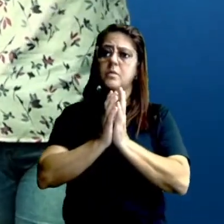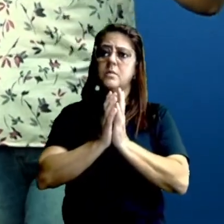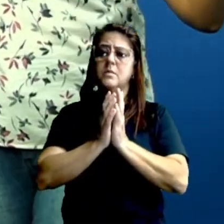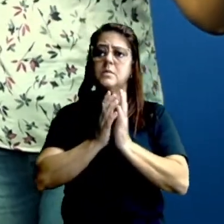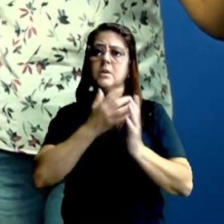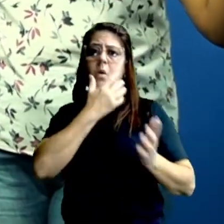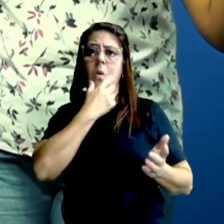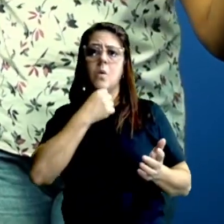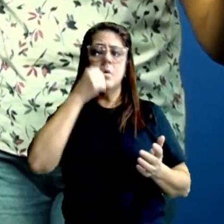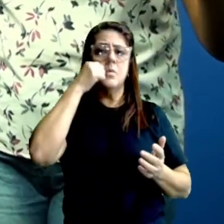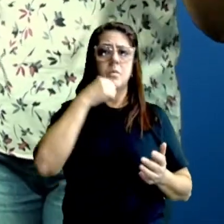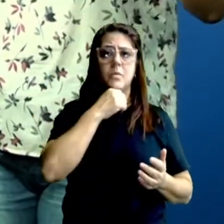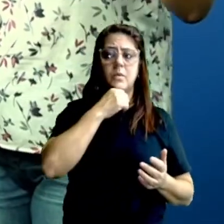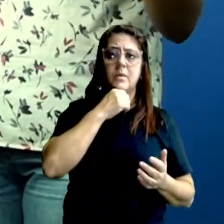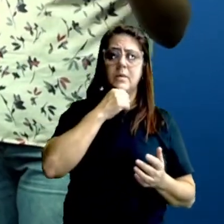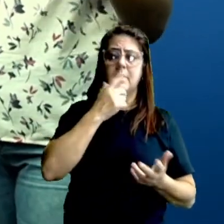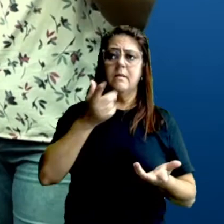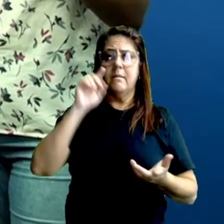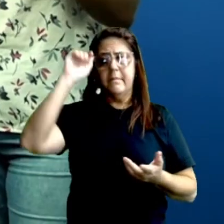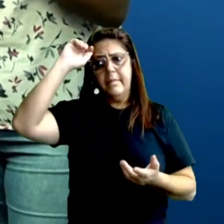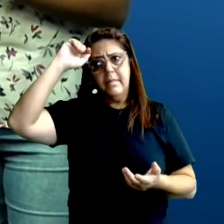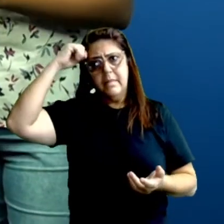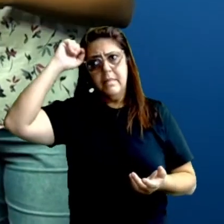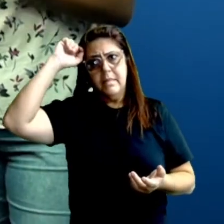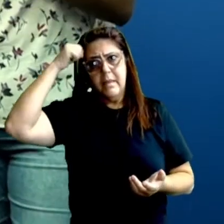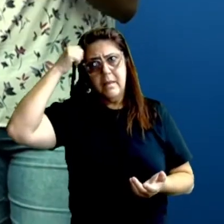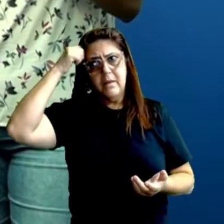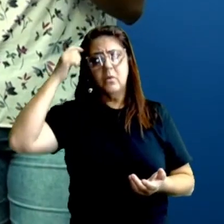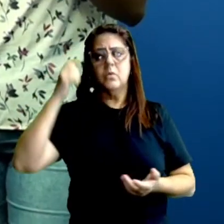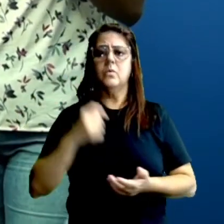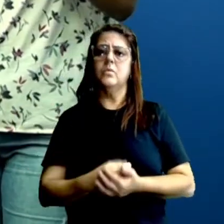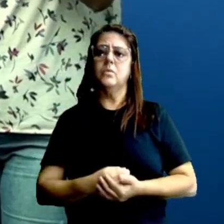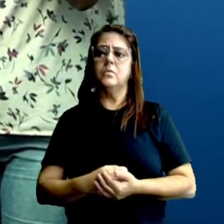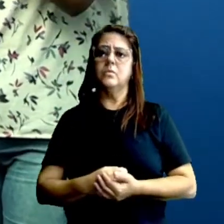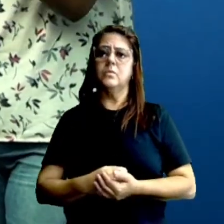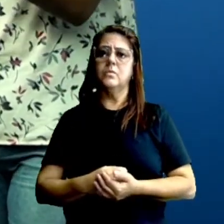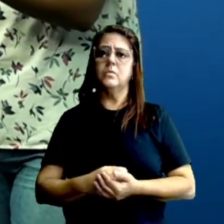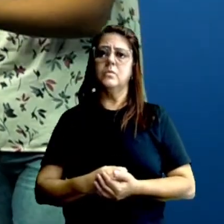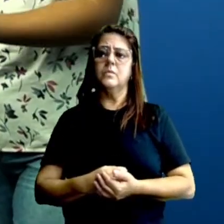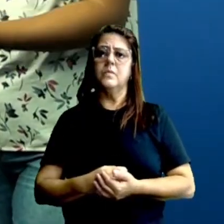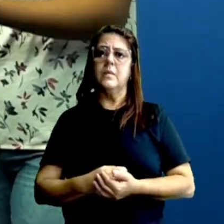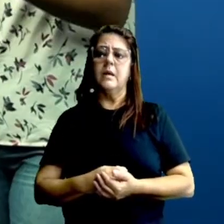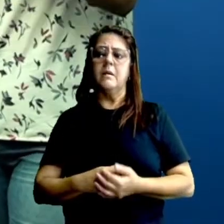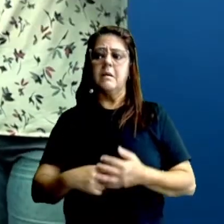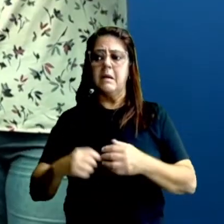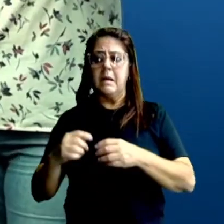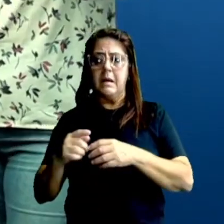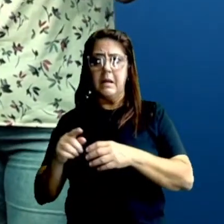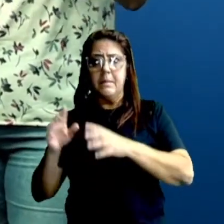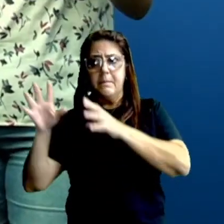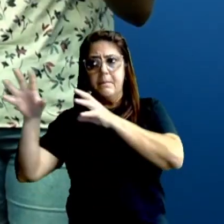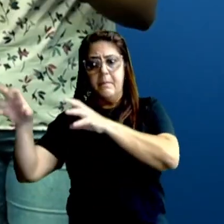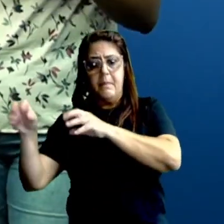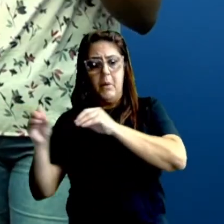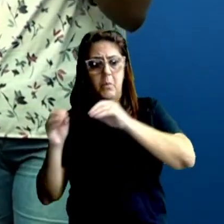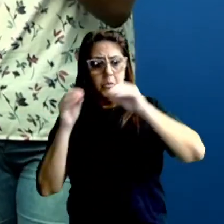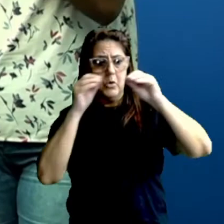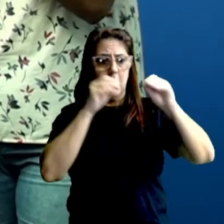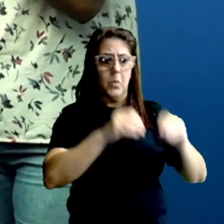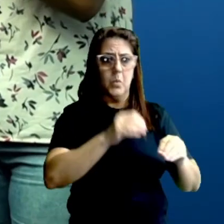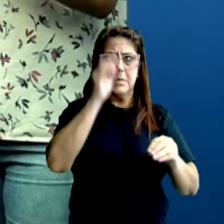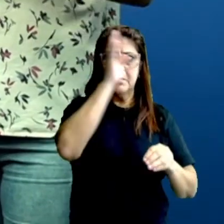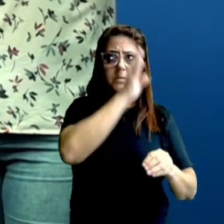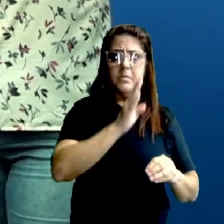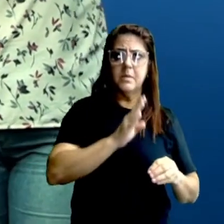étnicos lembra que a gente falou no início vários grupos étnicos Eles foram retirados nas suas